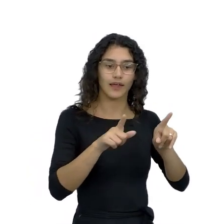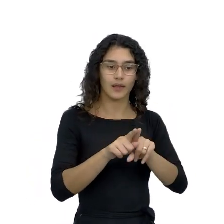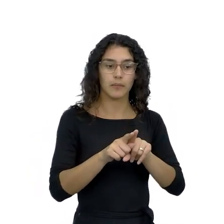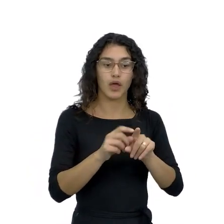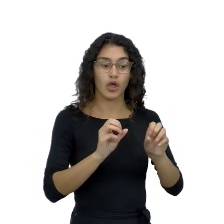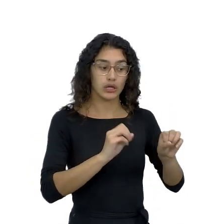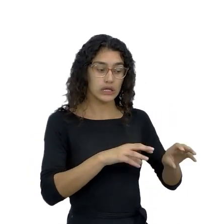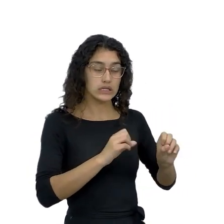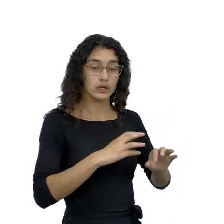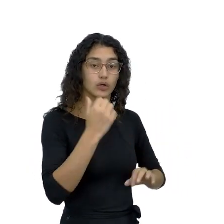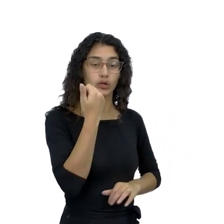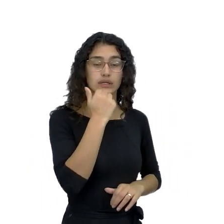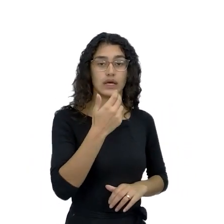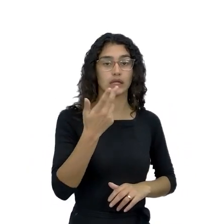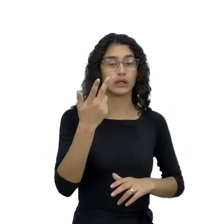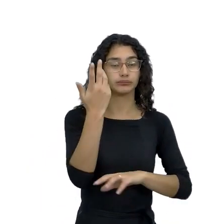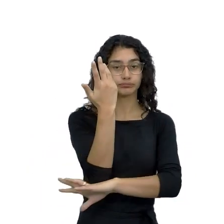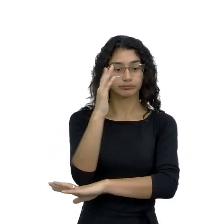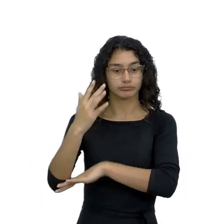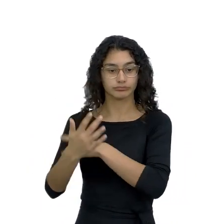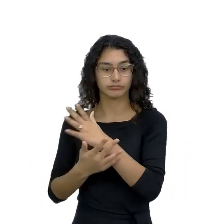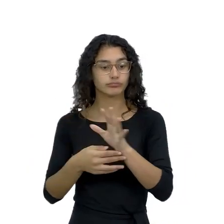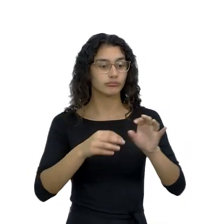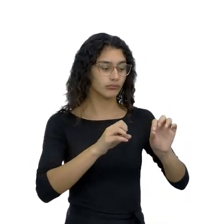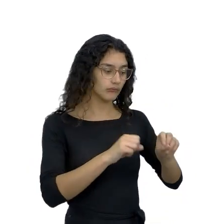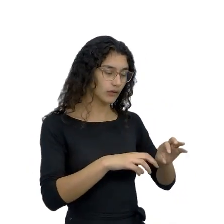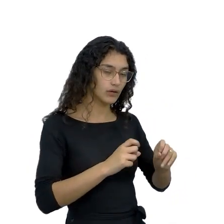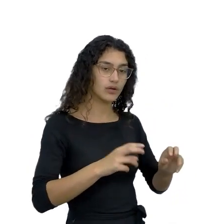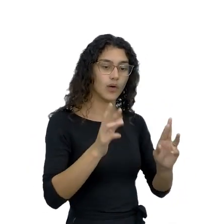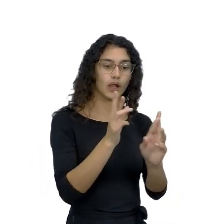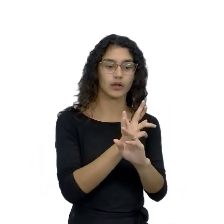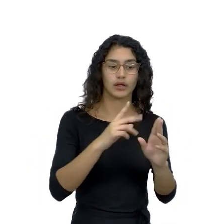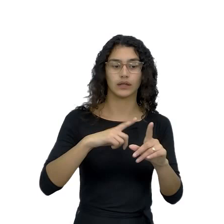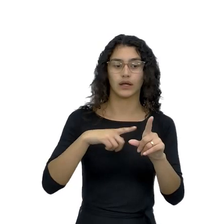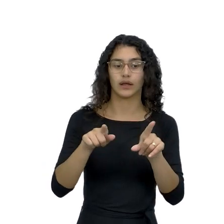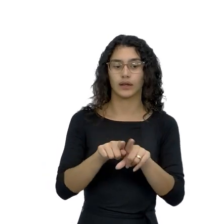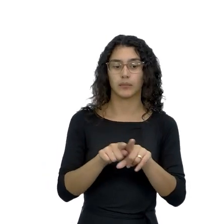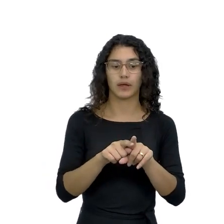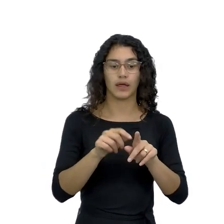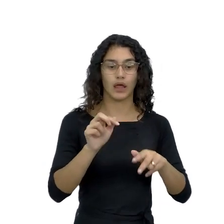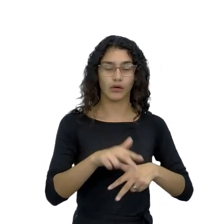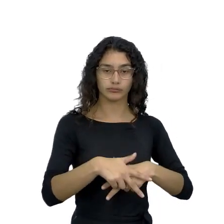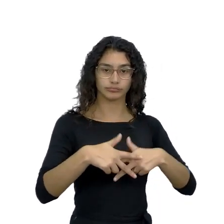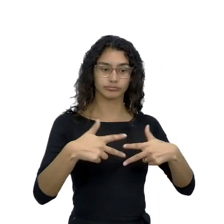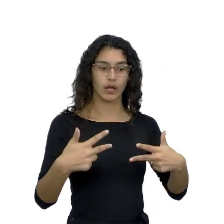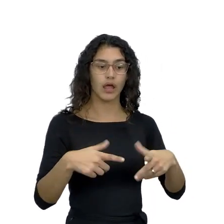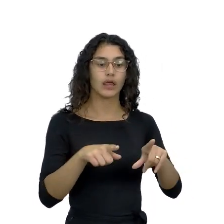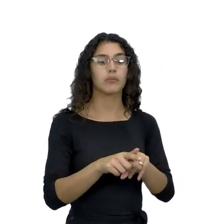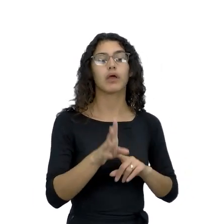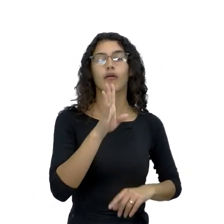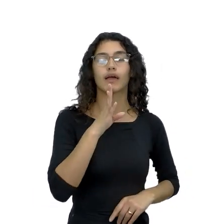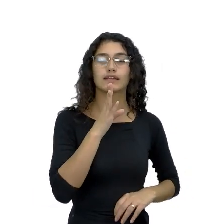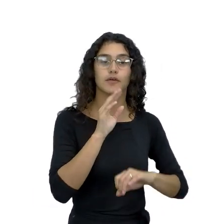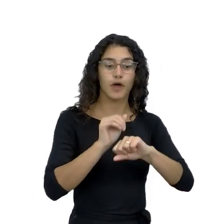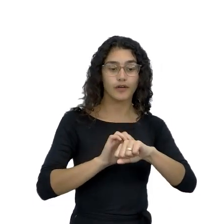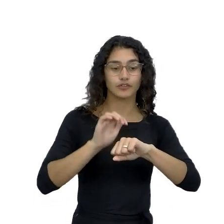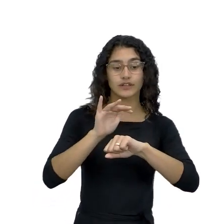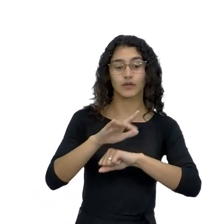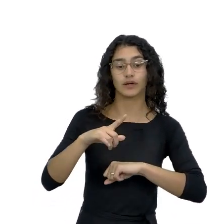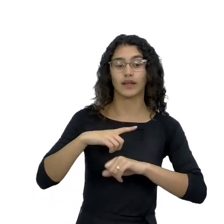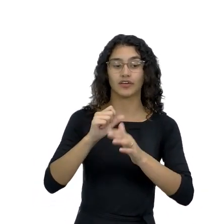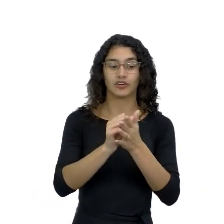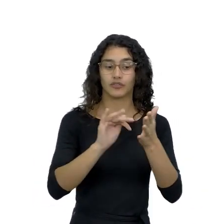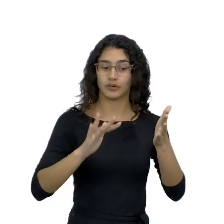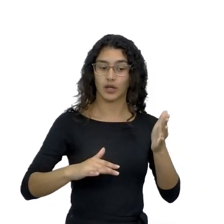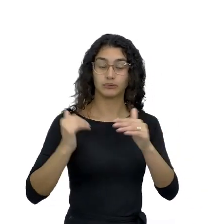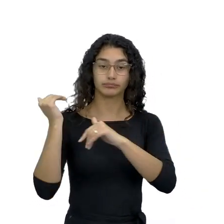ensino de ciências da natureza, educação das relações étnico-raciais, e conhecemos as sugestões de